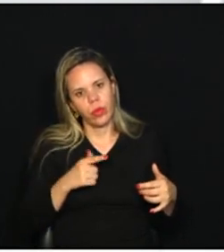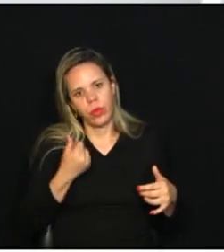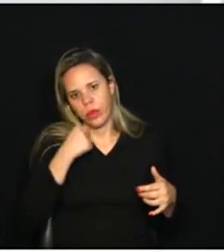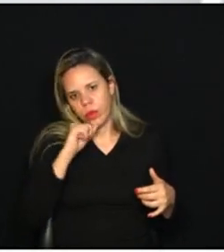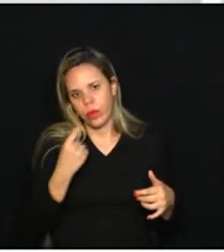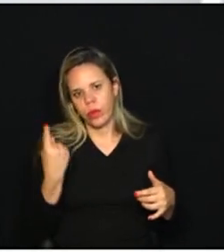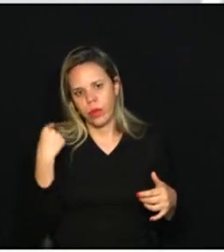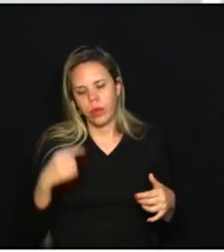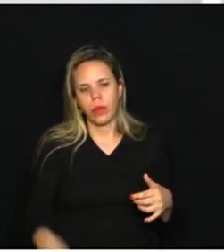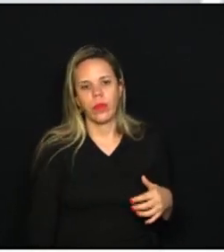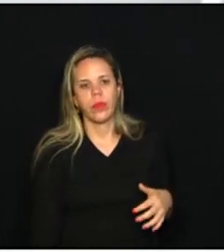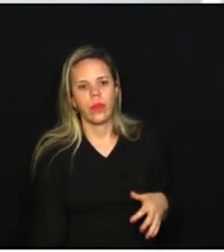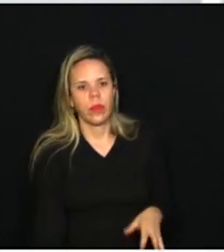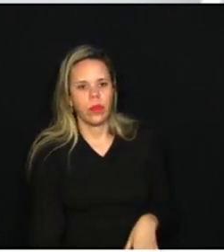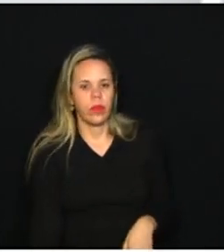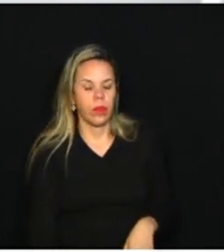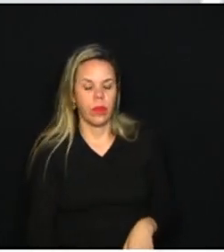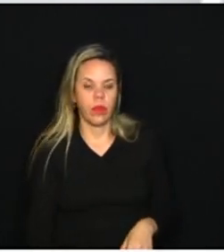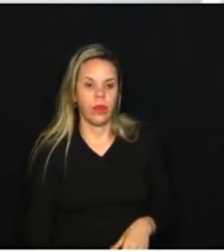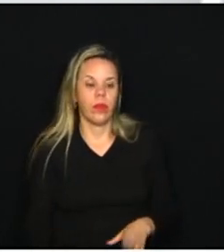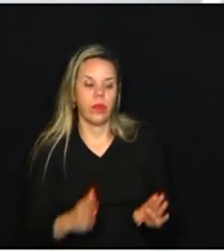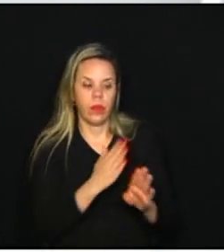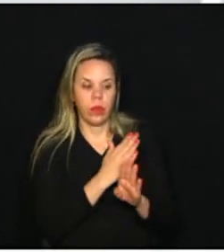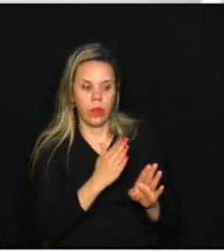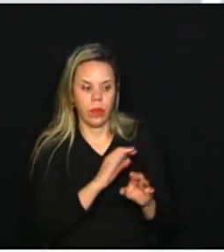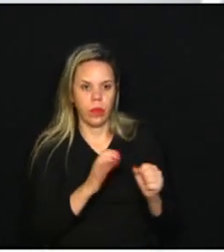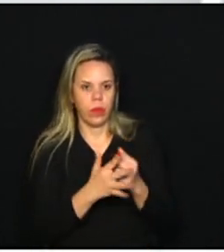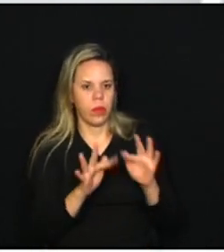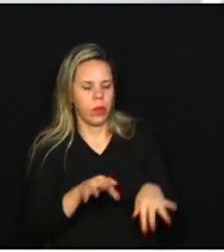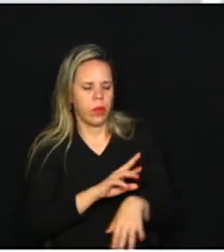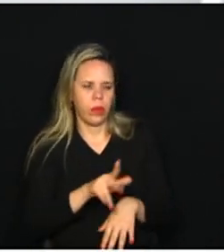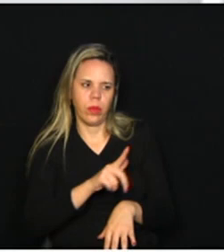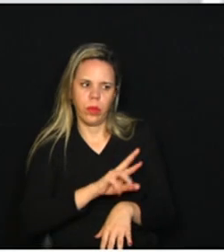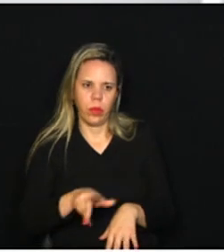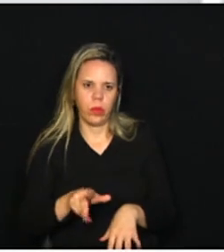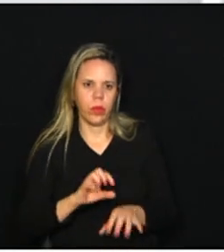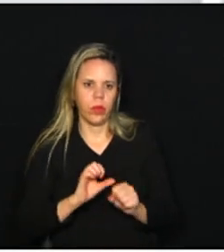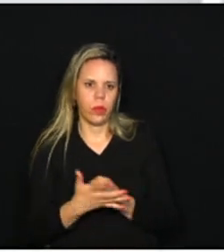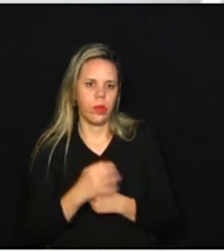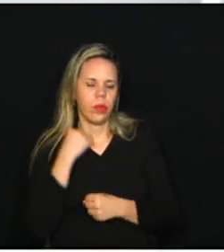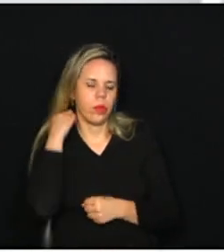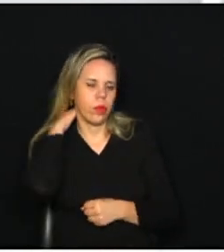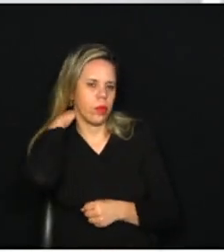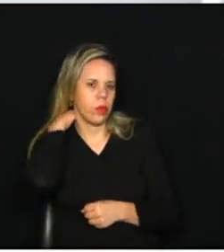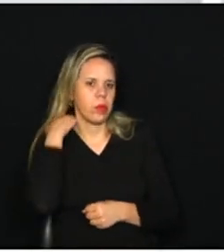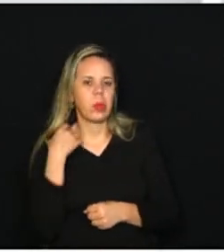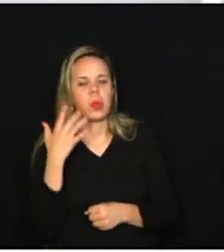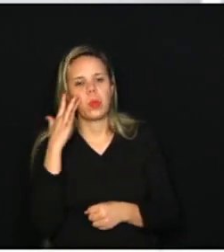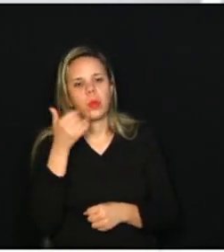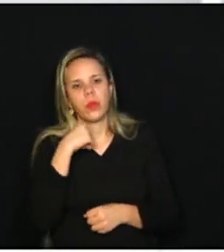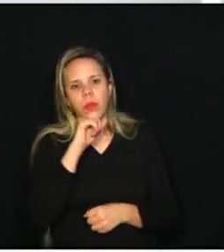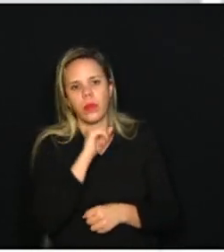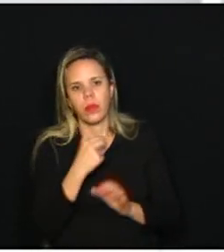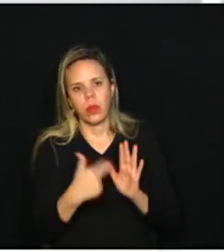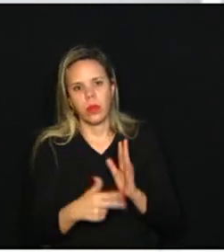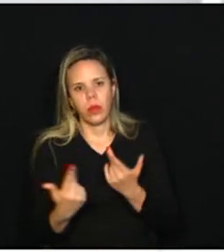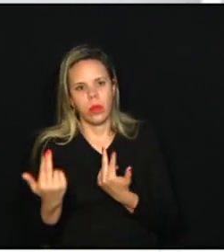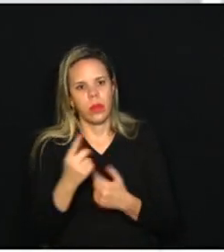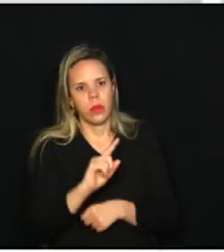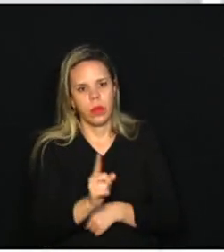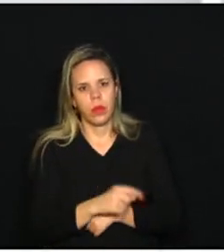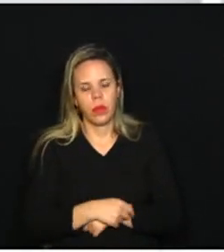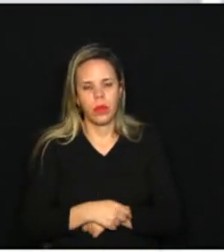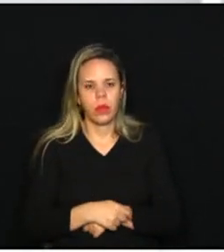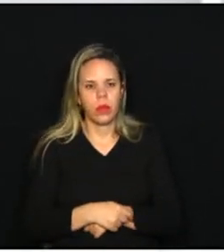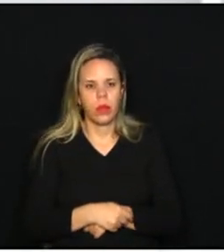mãe, ficou suspeita, no final não era, e eles nem sabiam que era minha mãe, porque ela nem tem meu sobrenome,